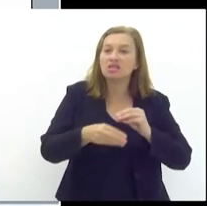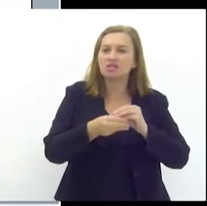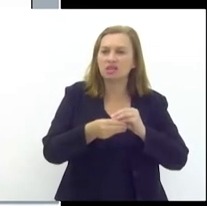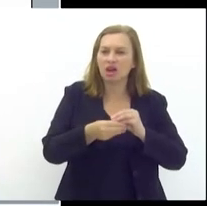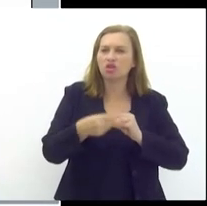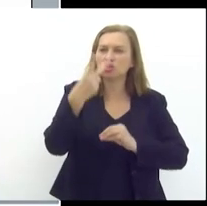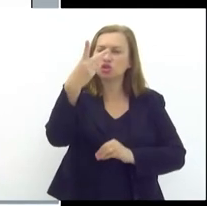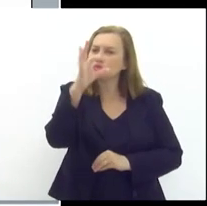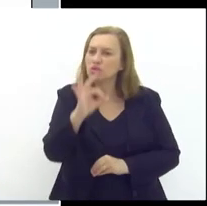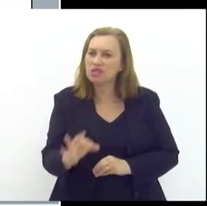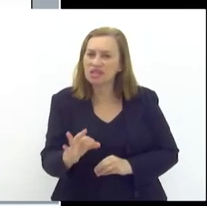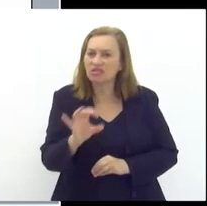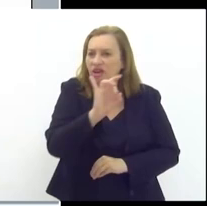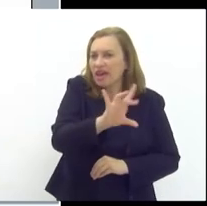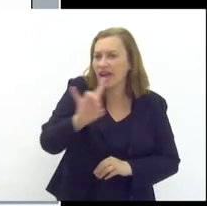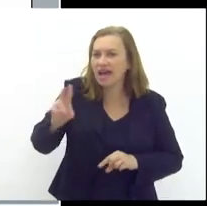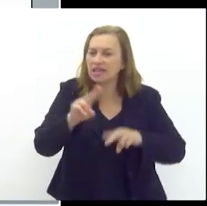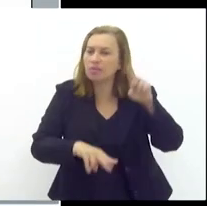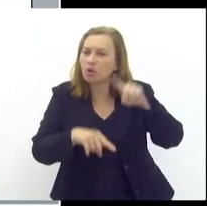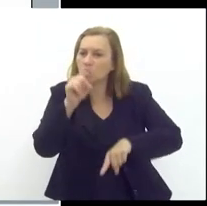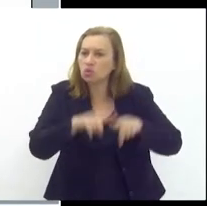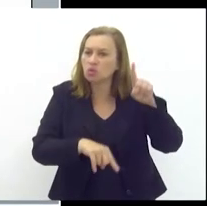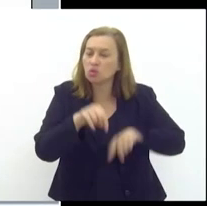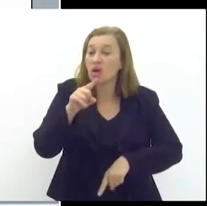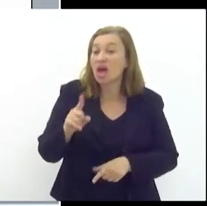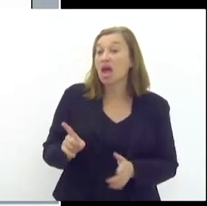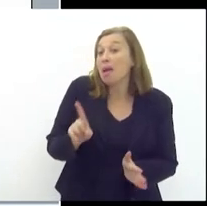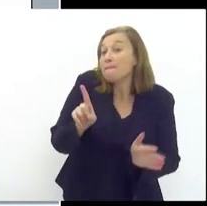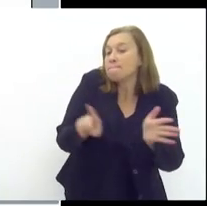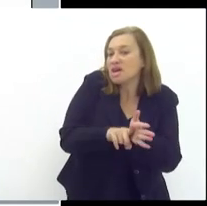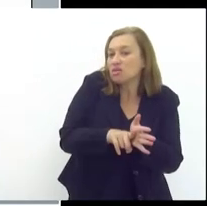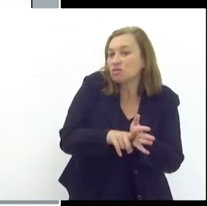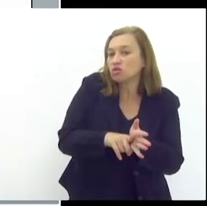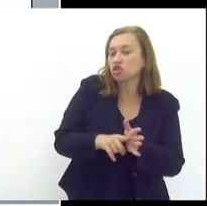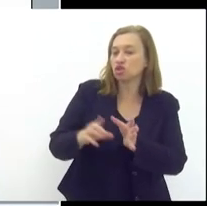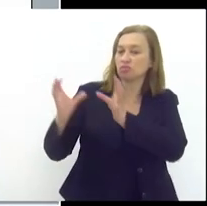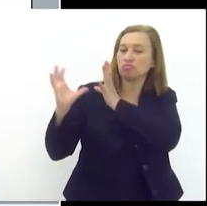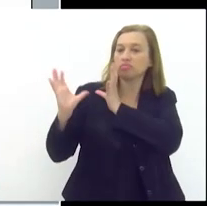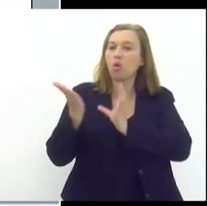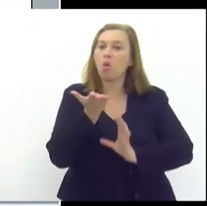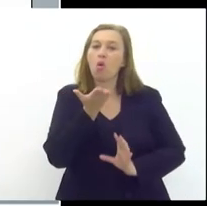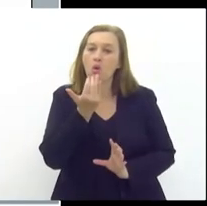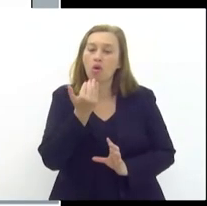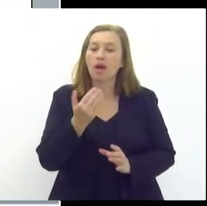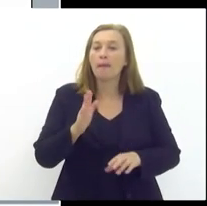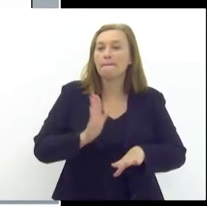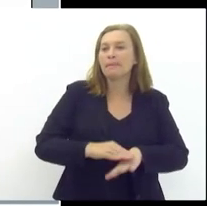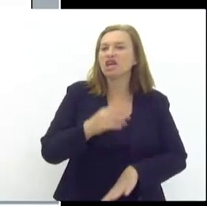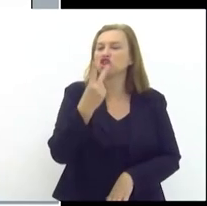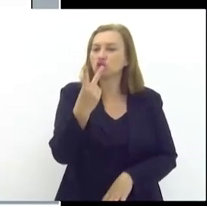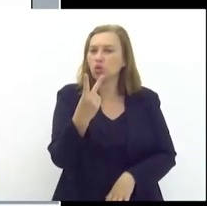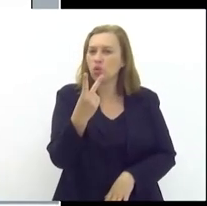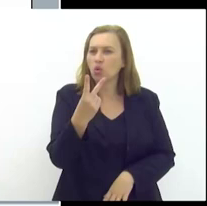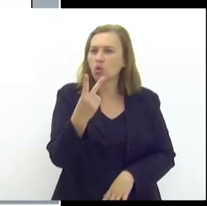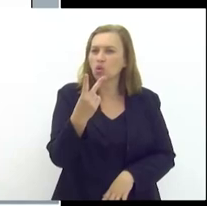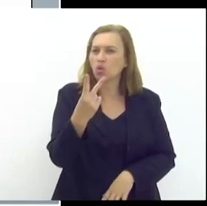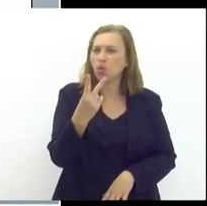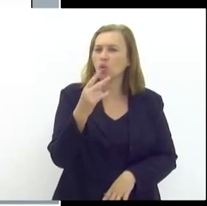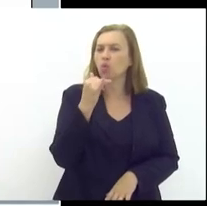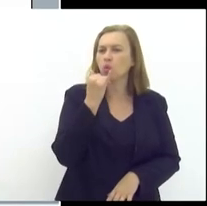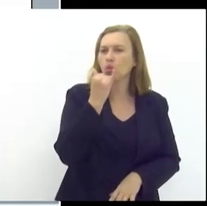todos os produtos menos o da cesta básica e mais dois dois mais dois quatro sobre energia